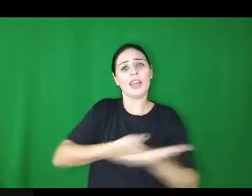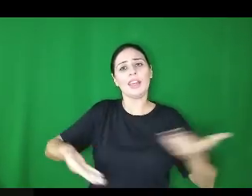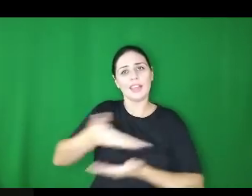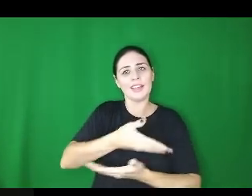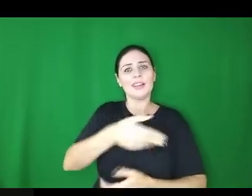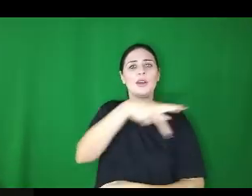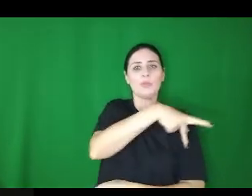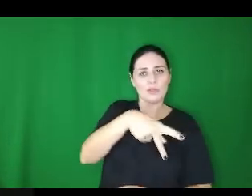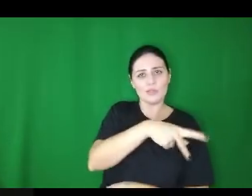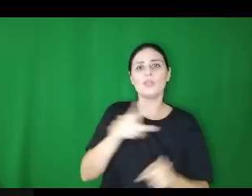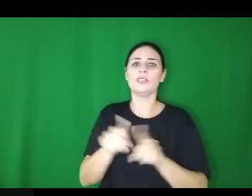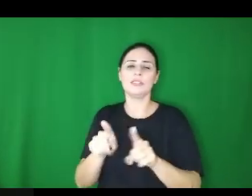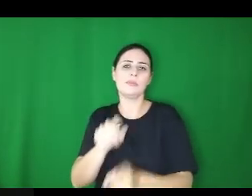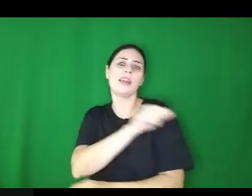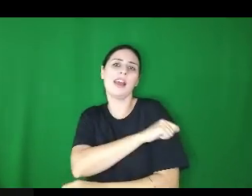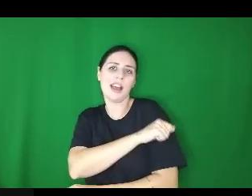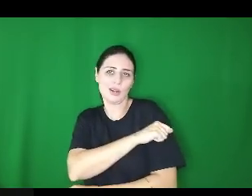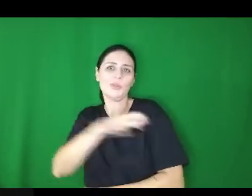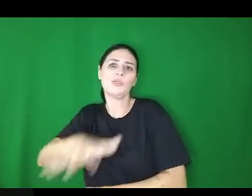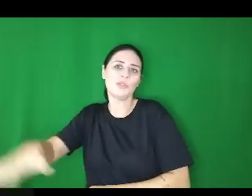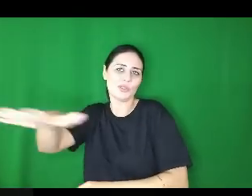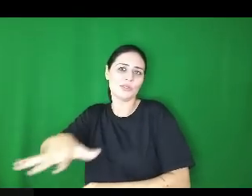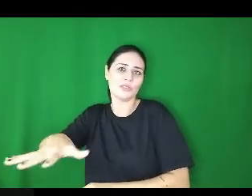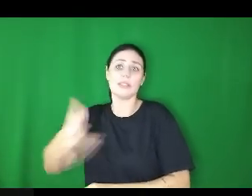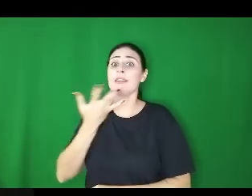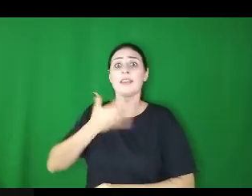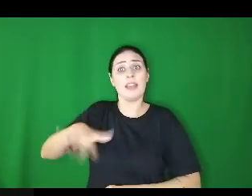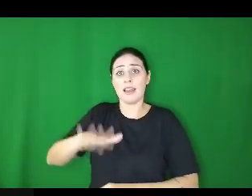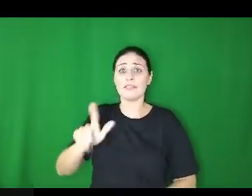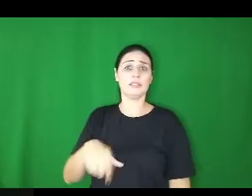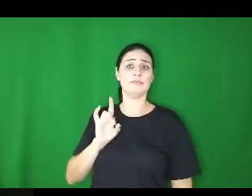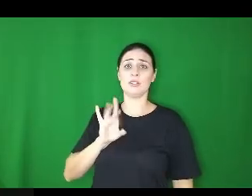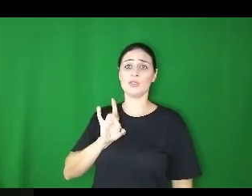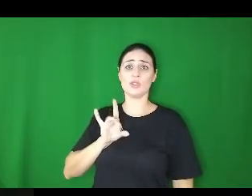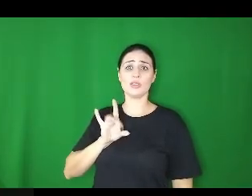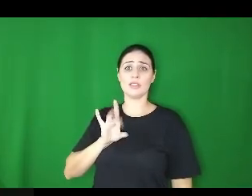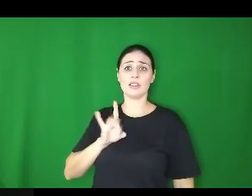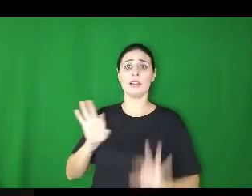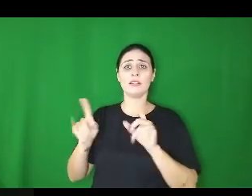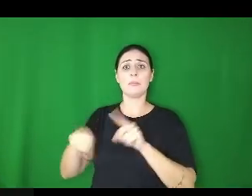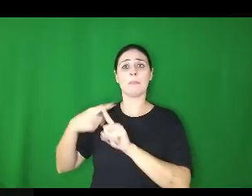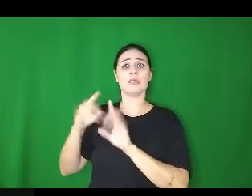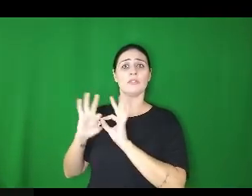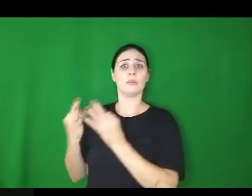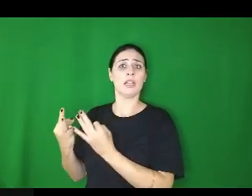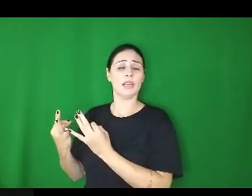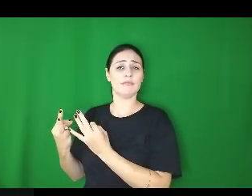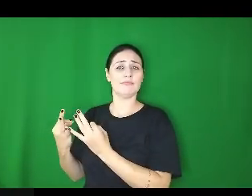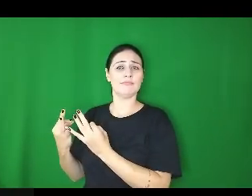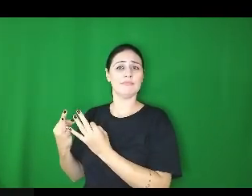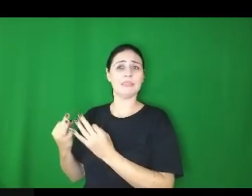isso, lê, ó, lê de novo aqui. Não é só isso, a gente sabe que não é. Né? Então, isso que os pais fizeram não é o que